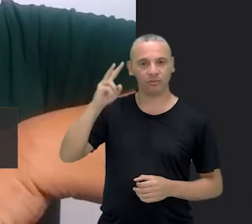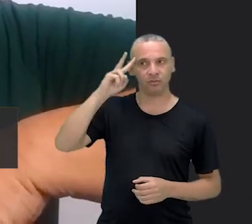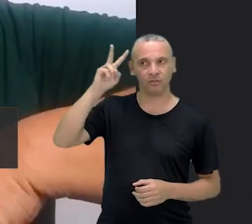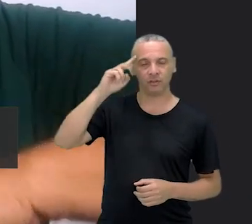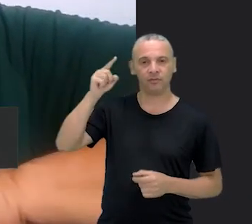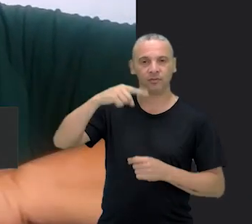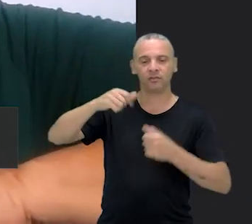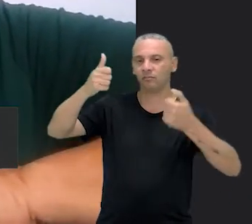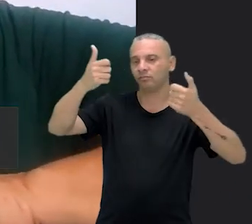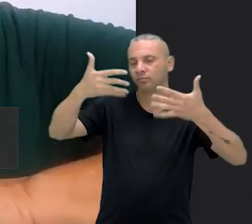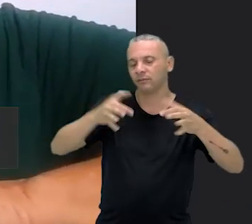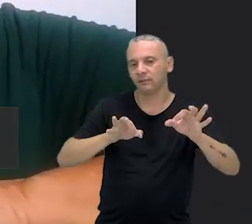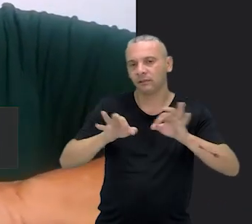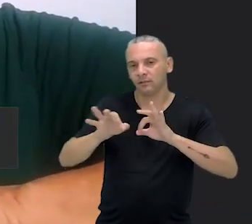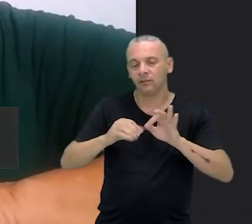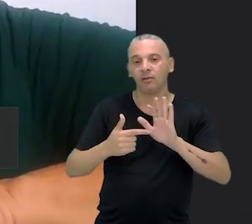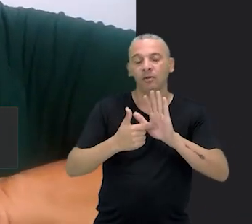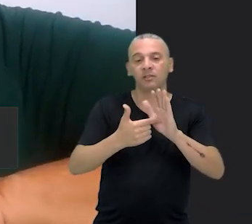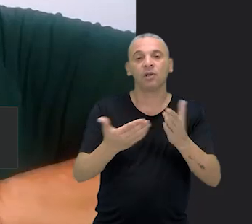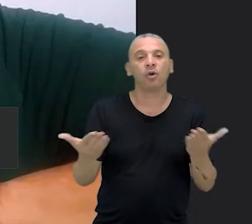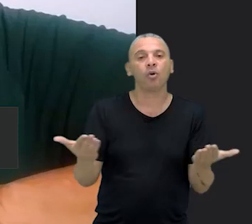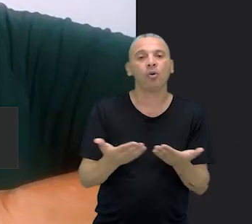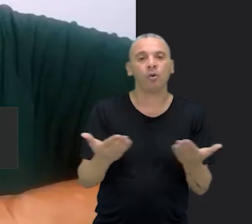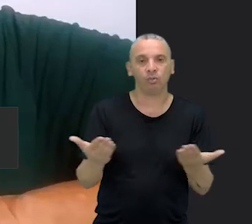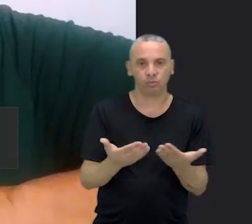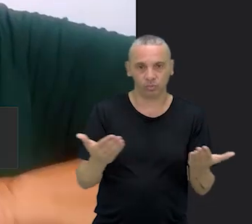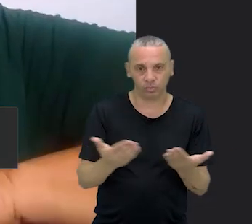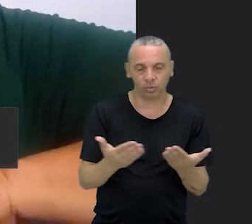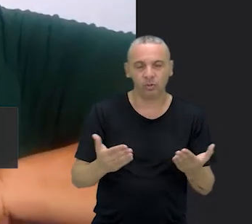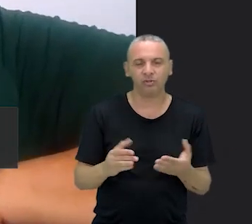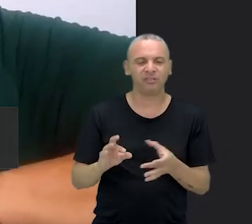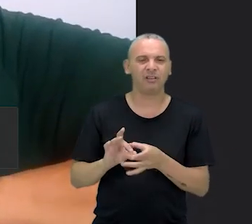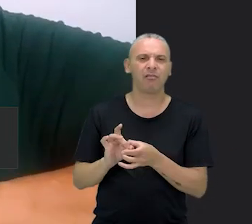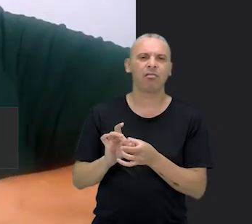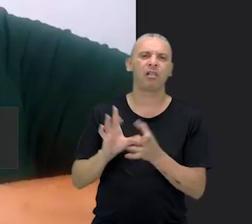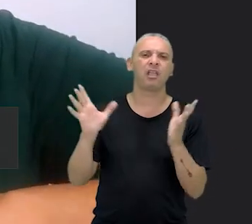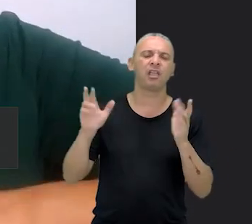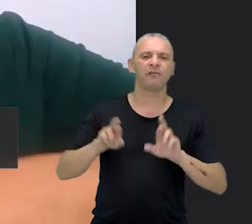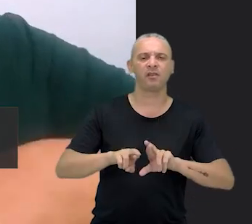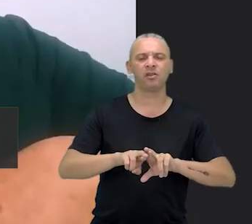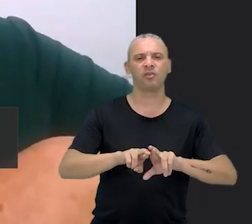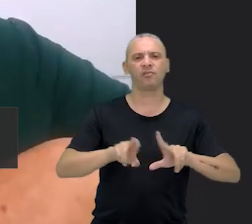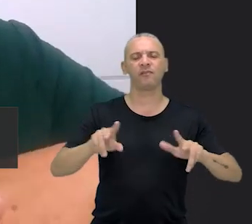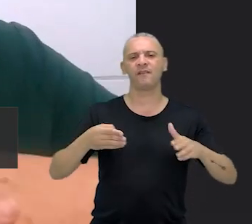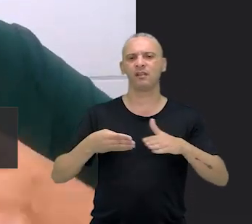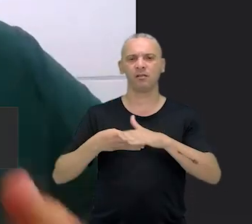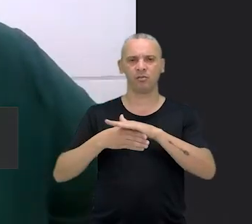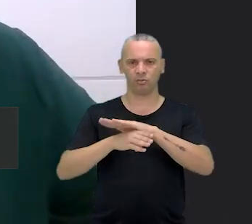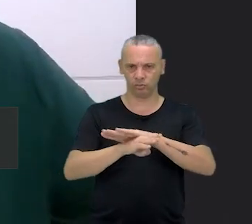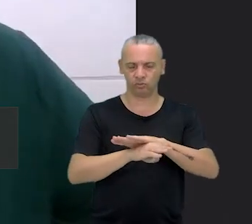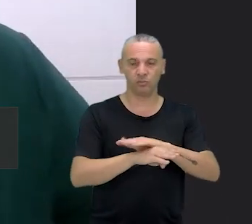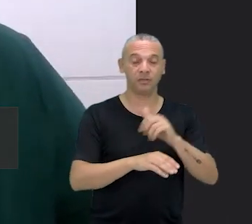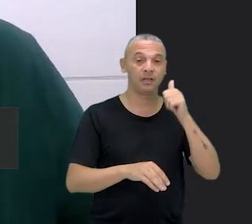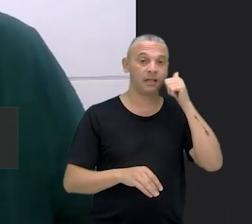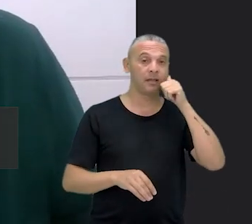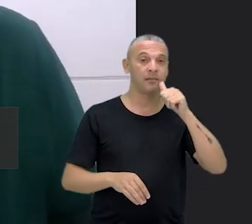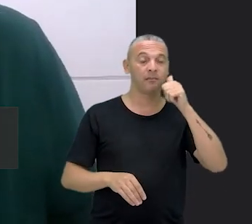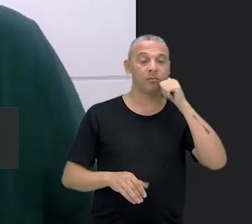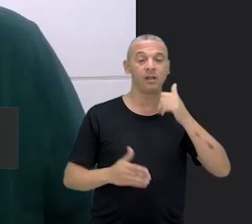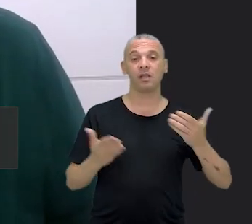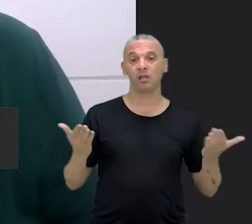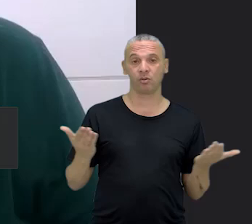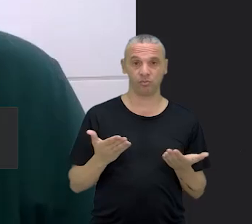para mostrar que hoje em dia, com as liberdades que temos, que as mulheres